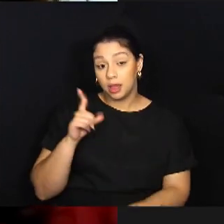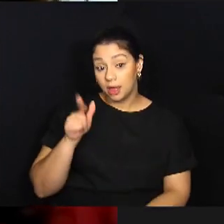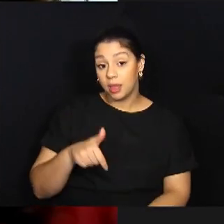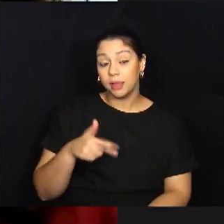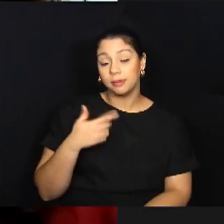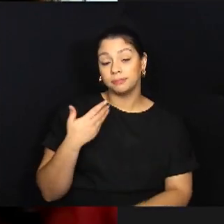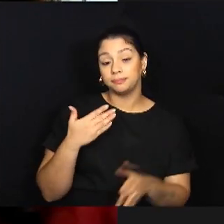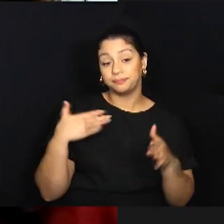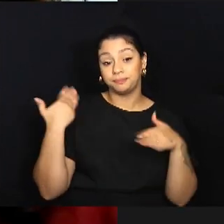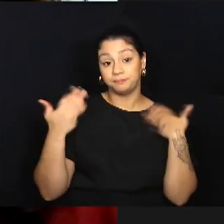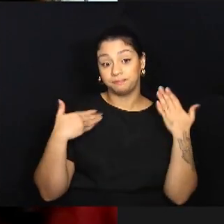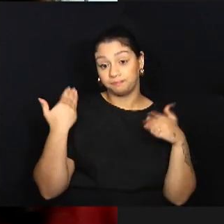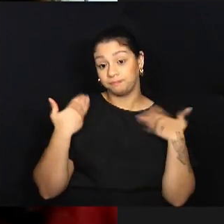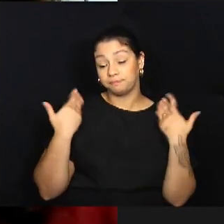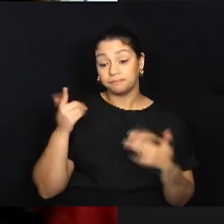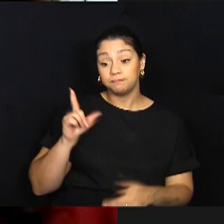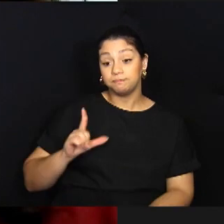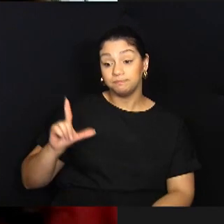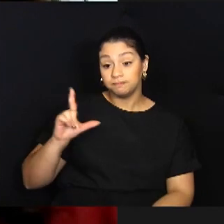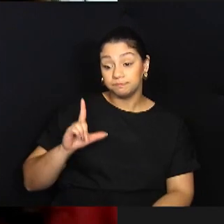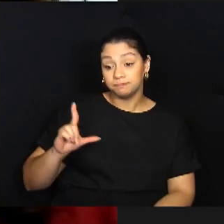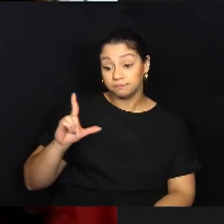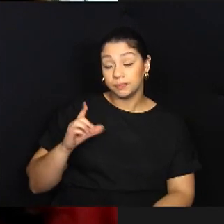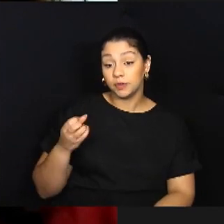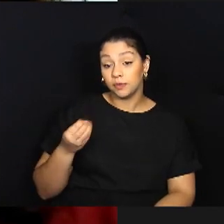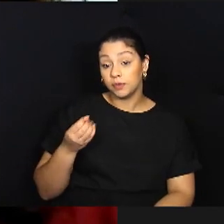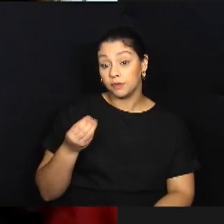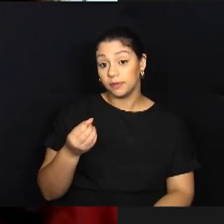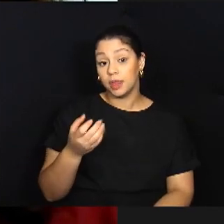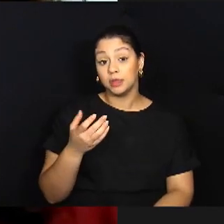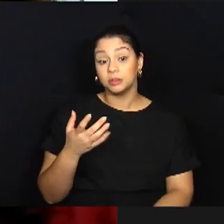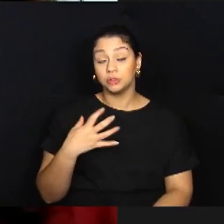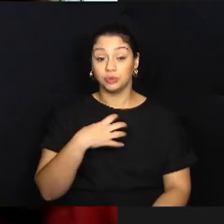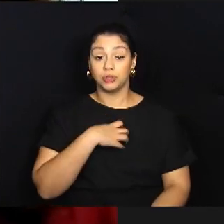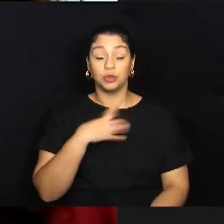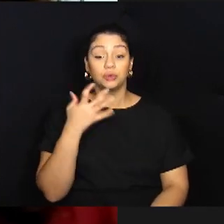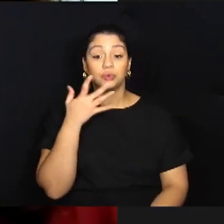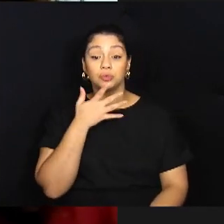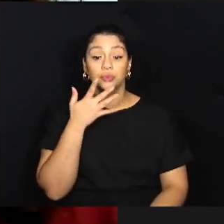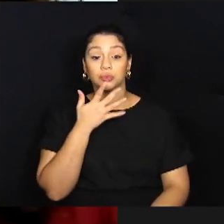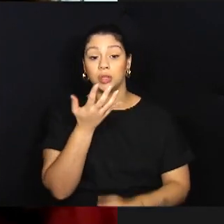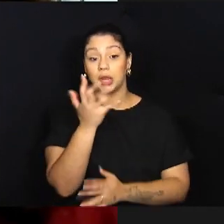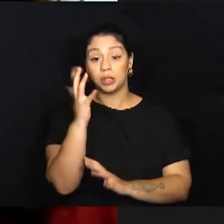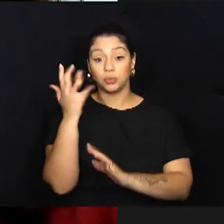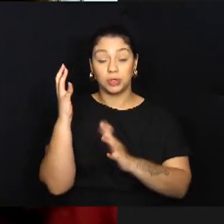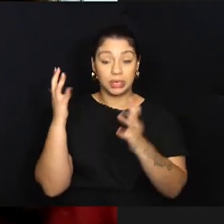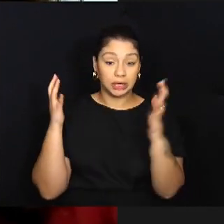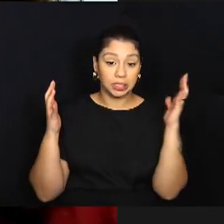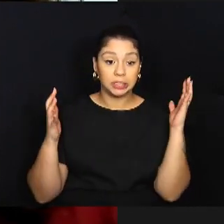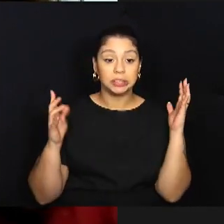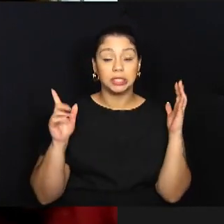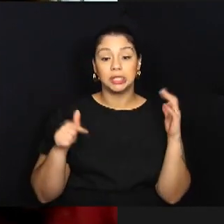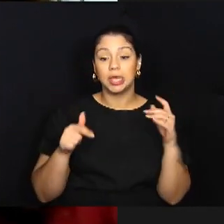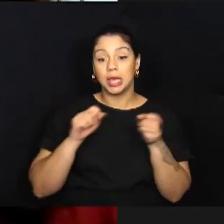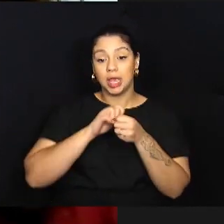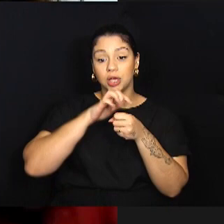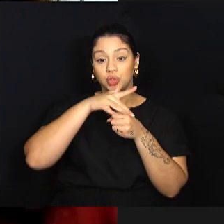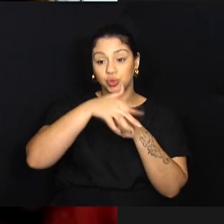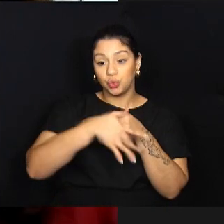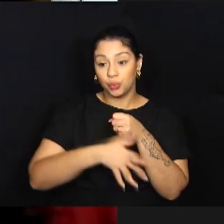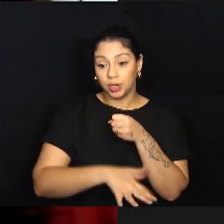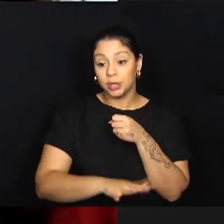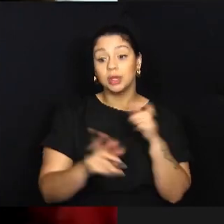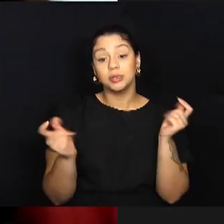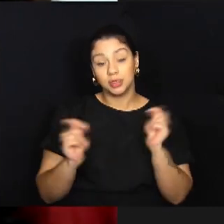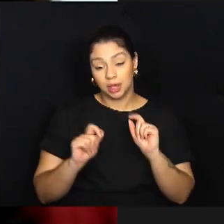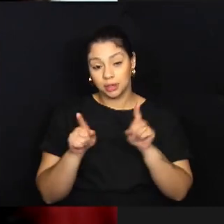literária, nós temos viajado pouco de um jeito que a gente gostava muito, que era visitar a natureza, a cachoeira, esse tipo de coisa. Dá para fazer também, a